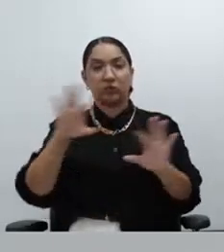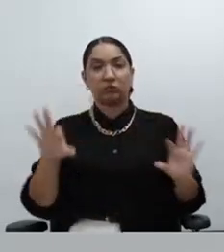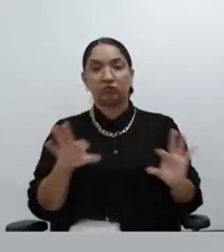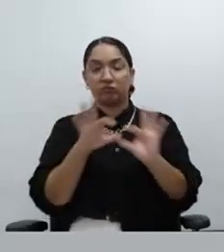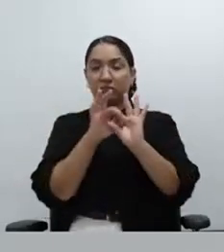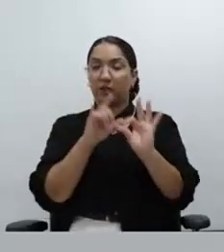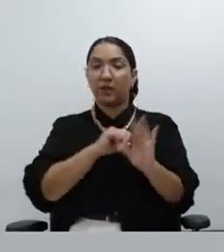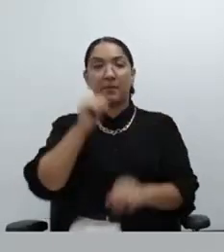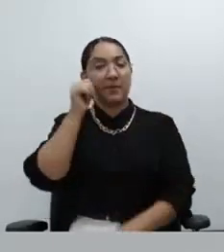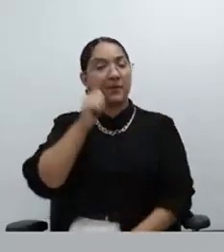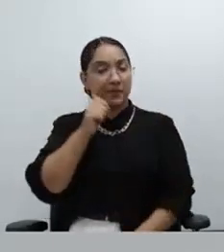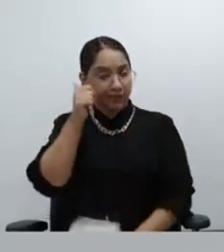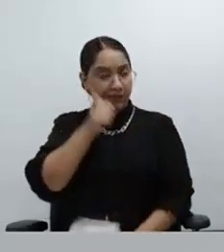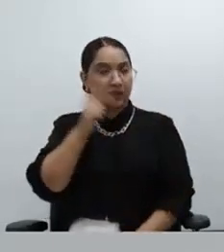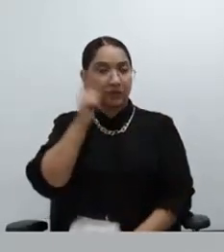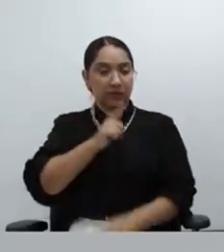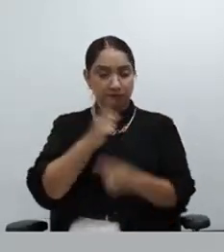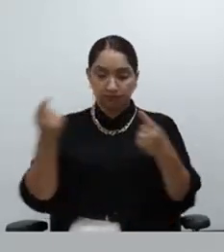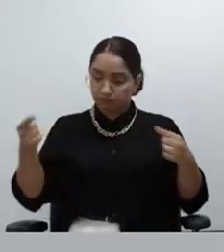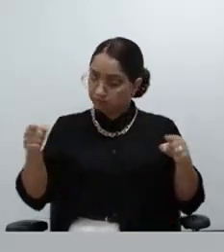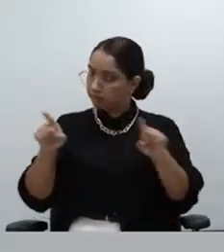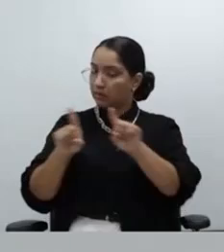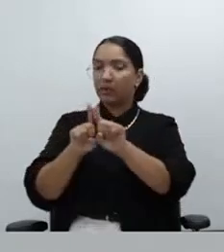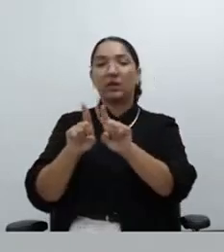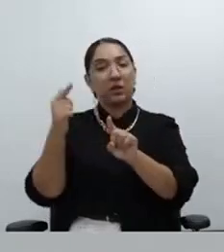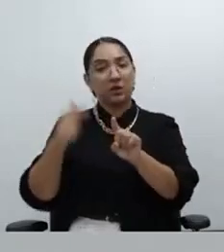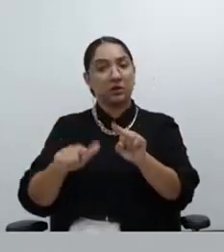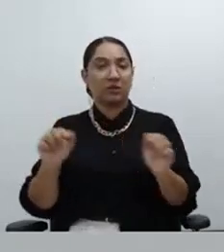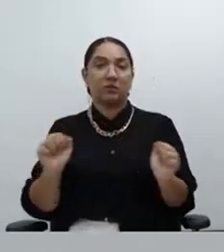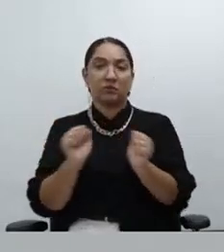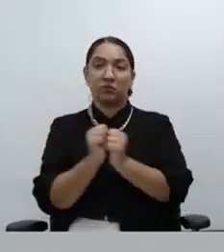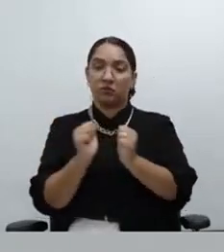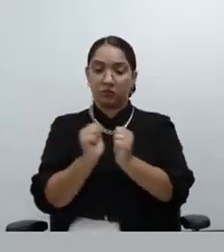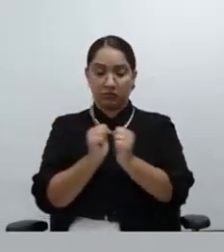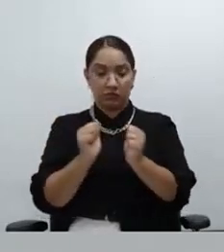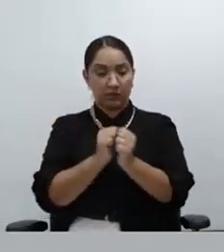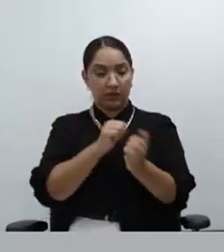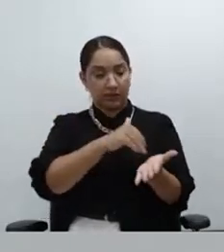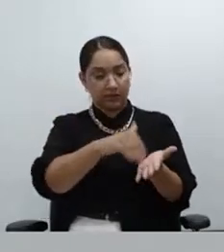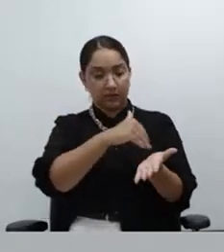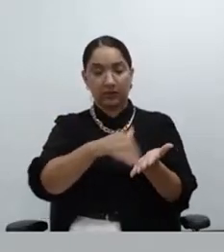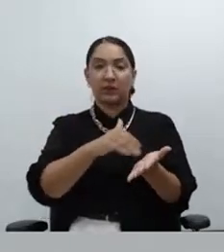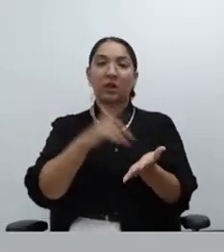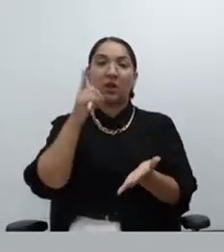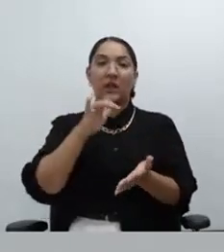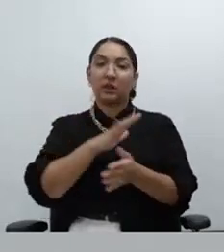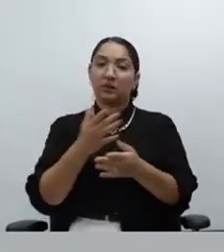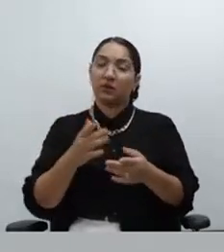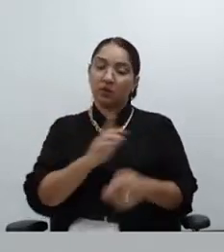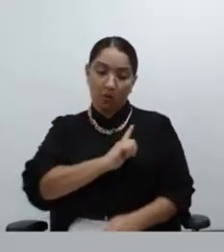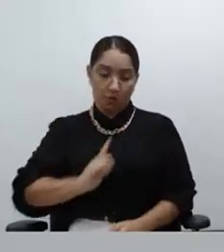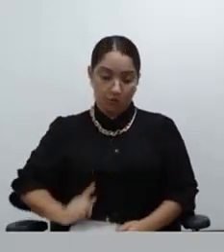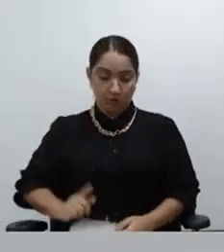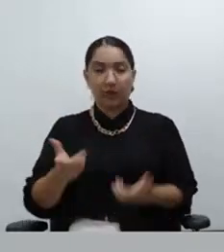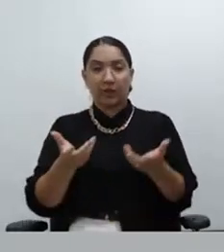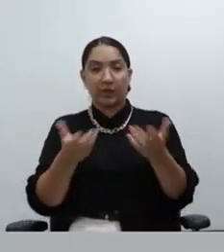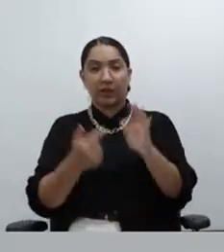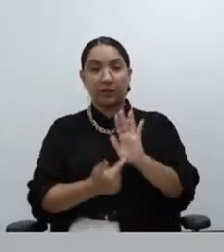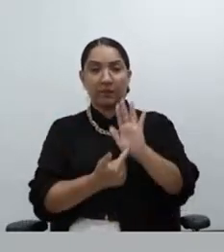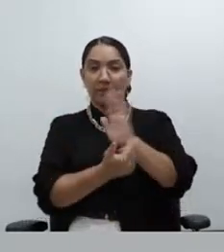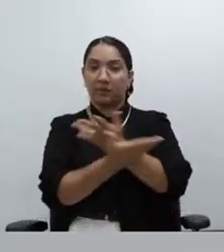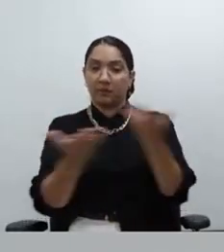da formalização da parceria da Defensoria Pública do Estado de São Paulo com a Secretaria. Esse termo de convênio prevê que a Defensoria Pública do Estado de